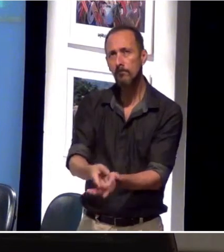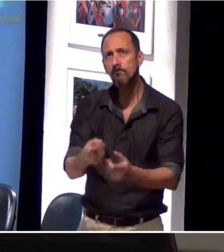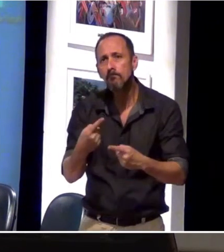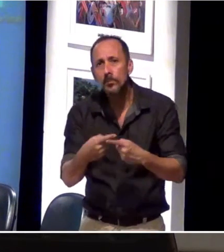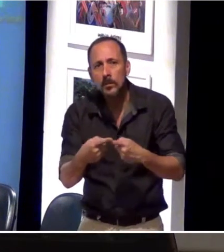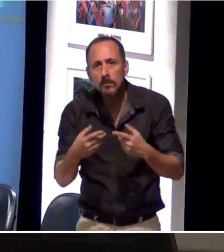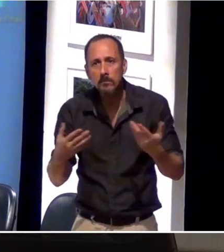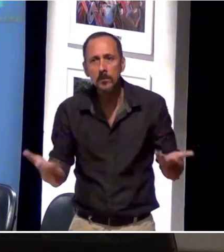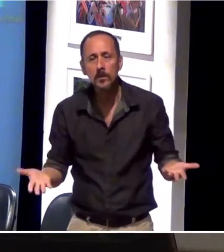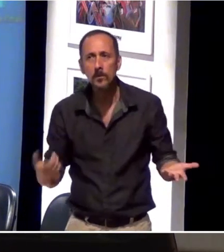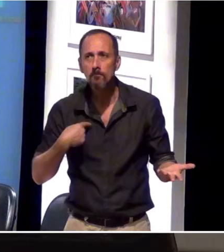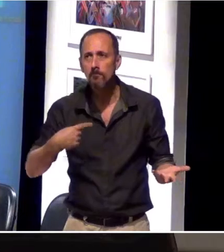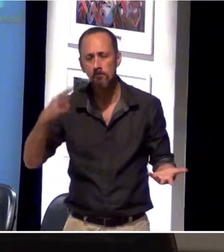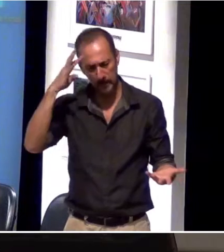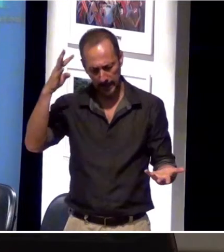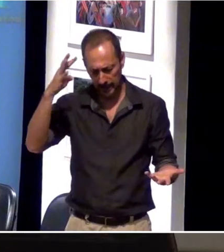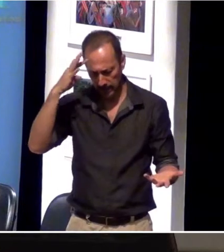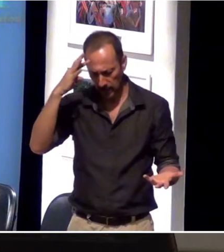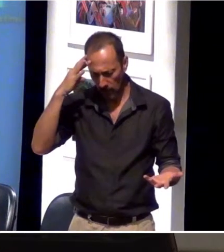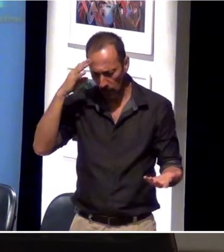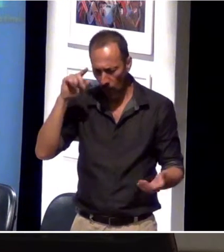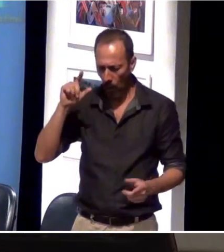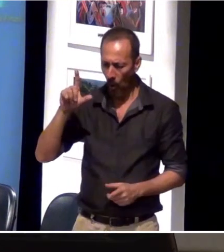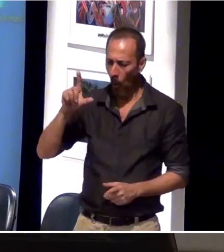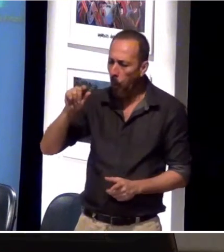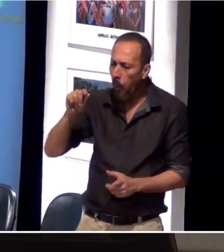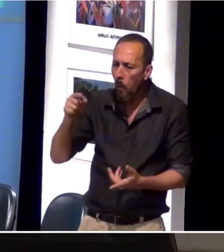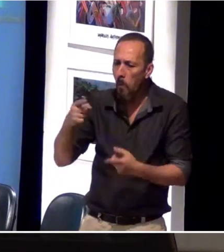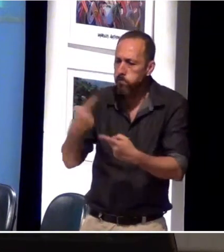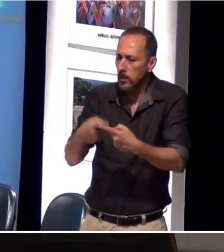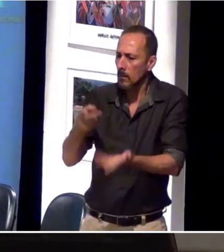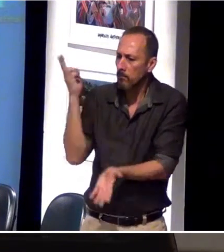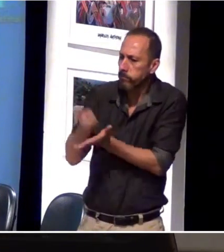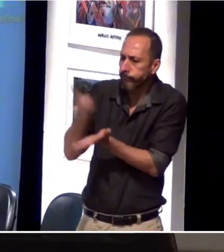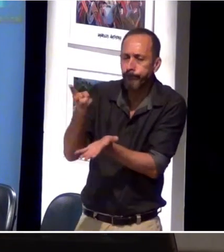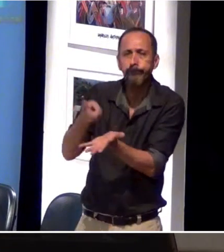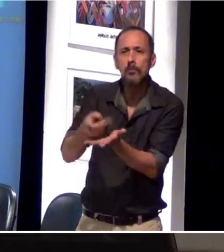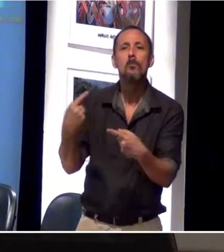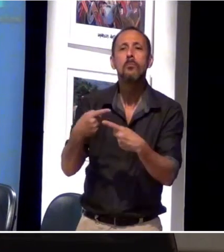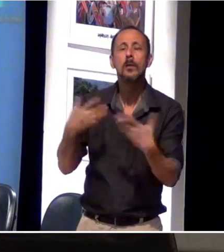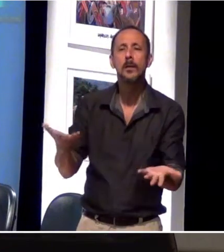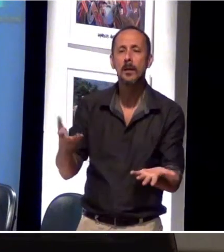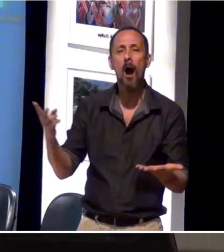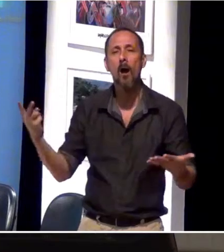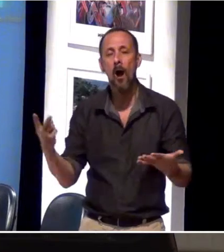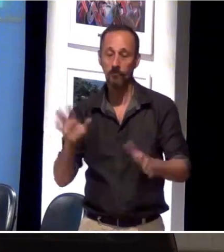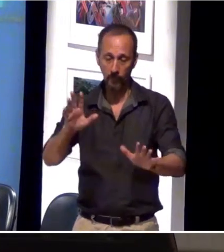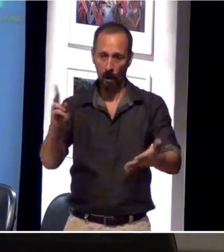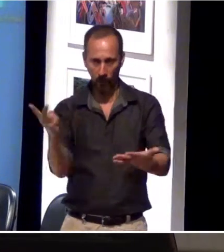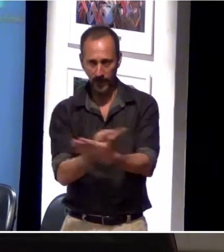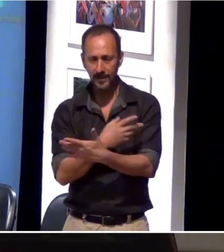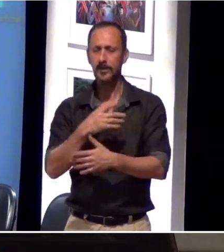que a gente pensa, o que mantém? Por que faz manter? Né? O que acontece que, apesar